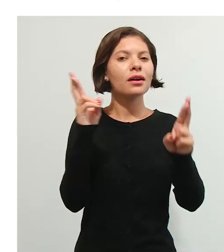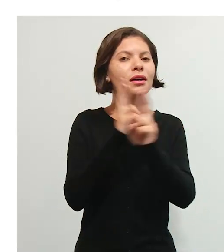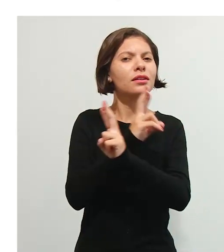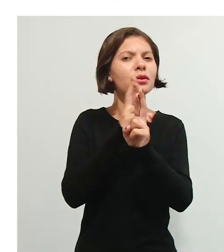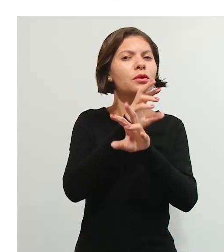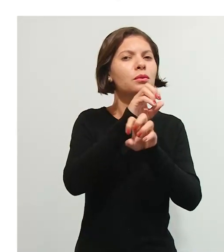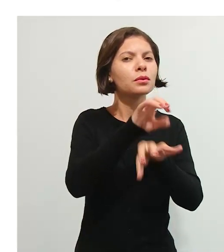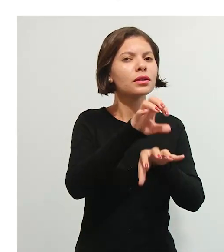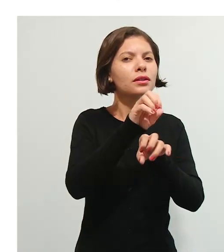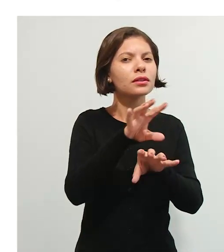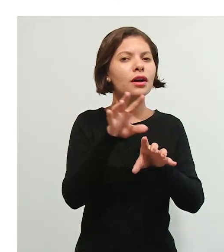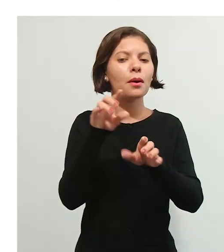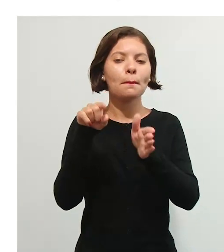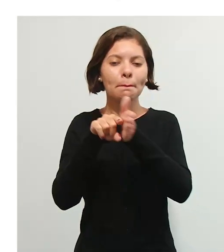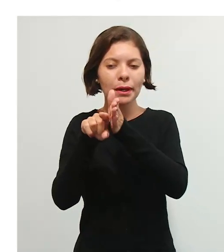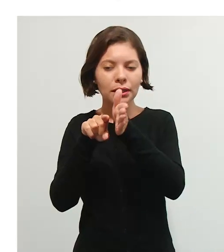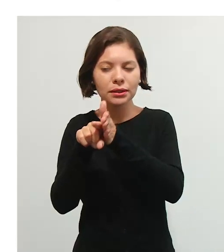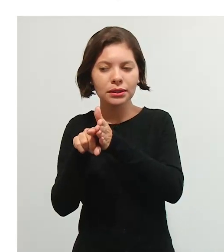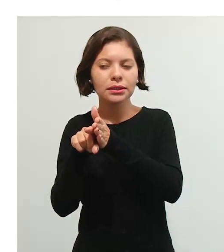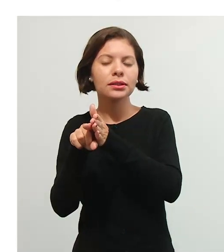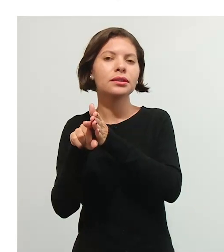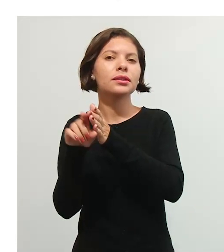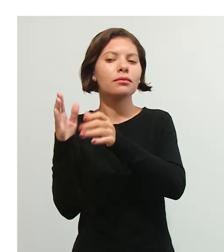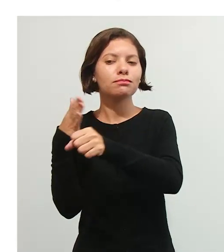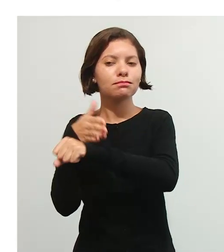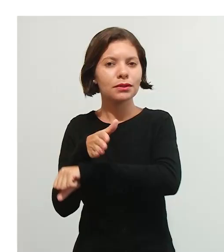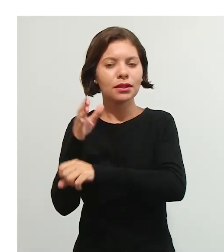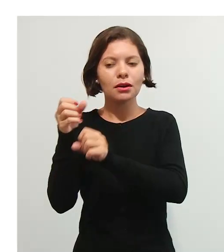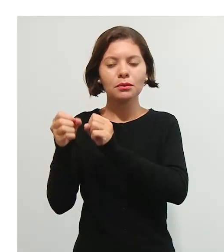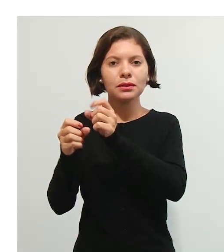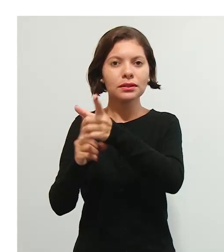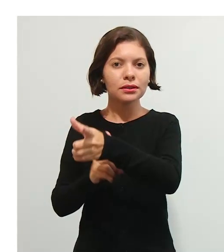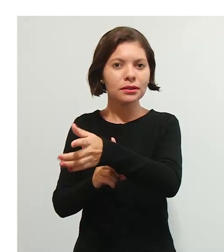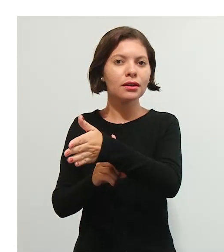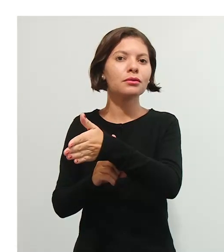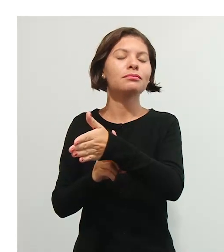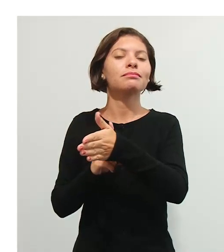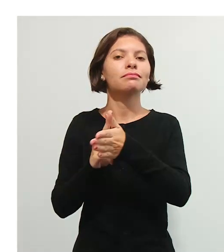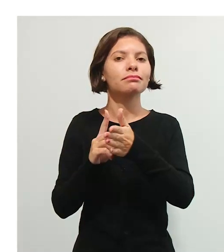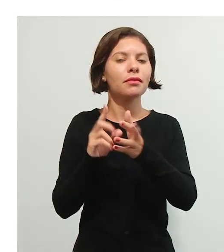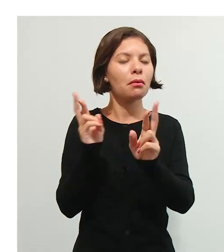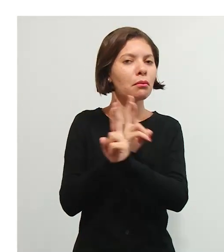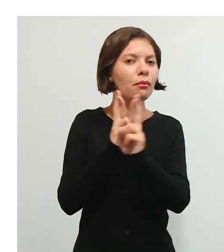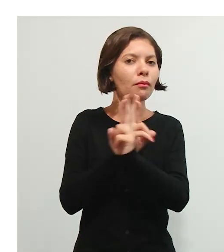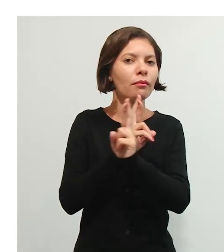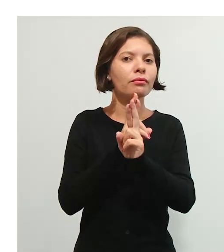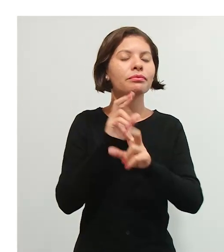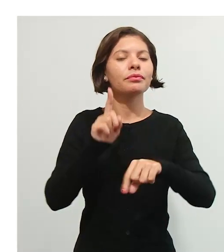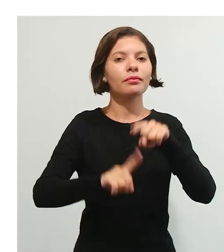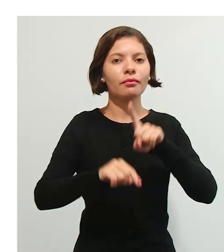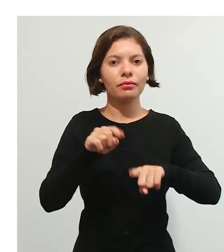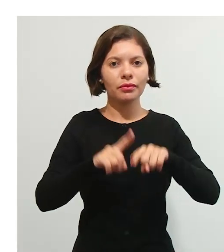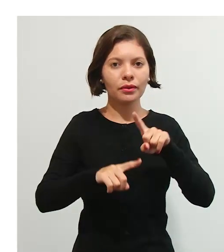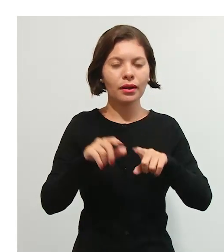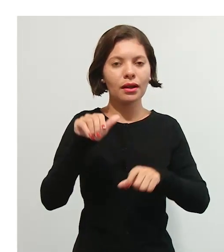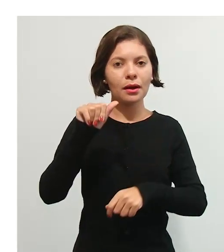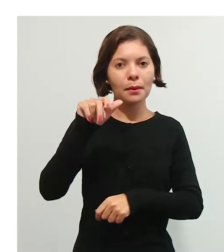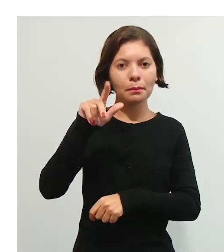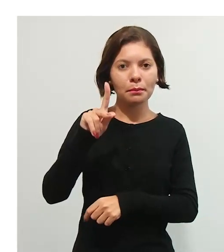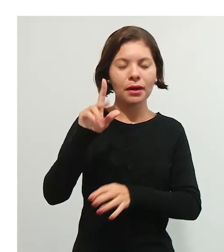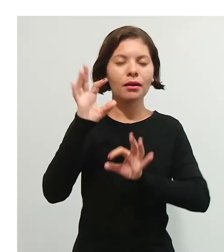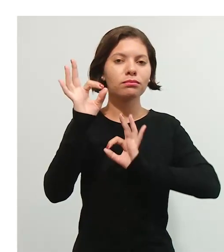relação entre educação pesquisa intervenção e extensão e Instrumentos recursos e